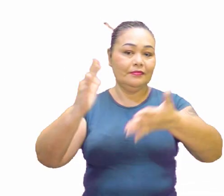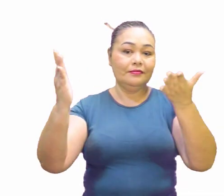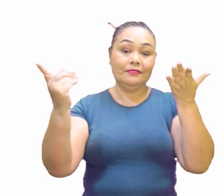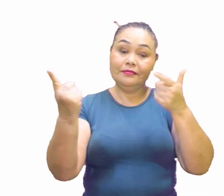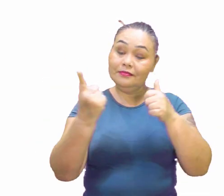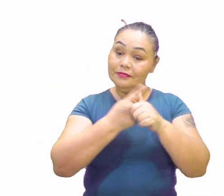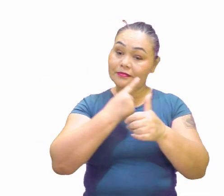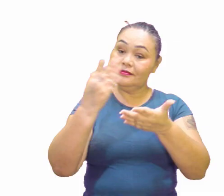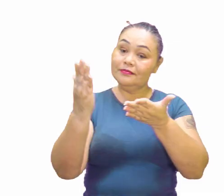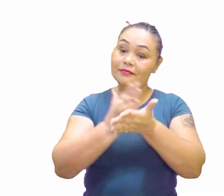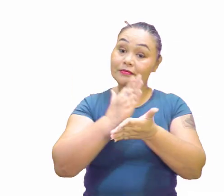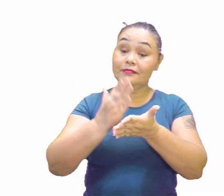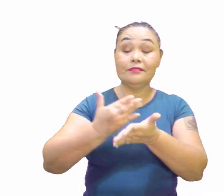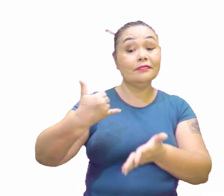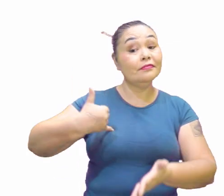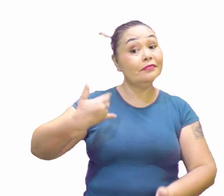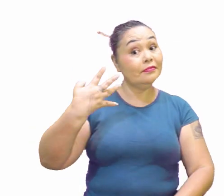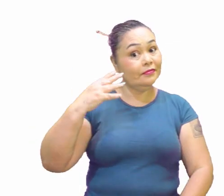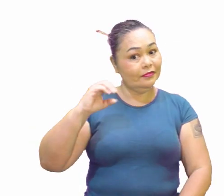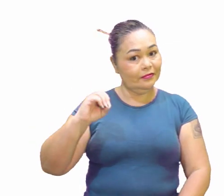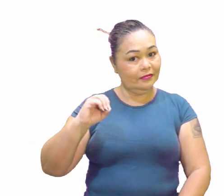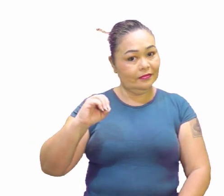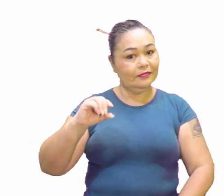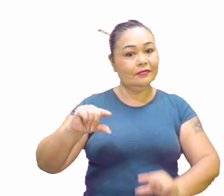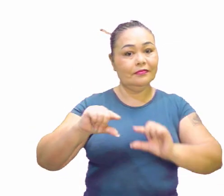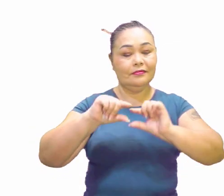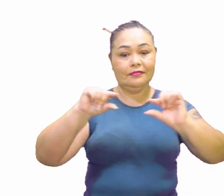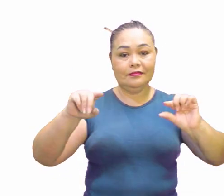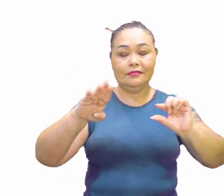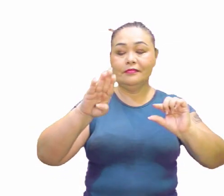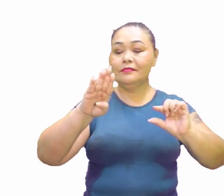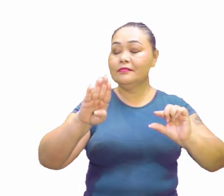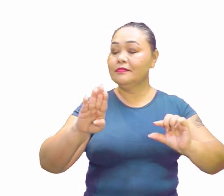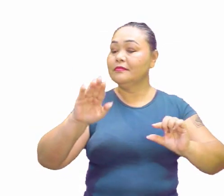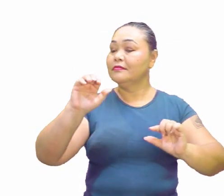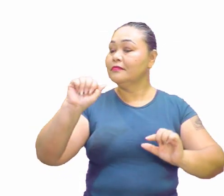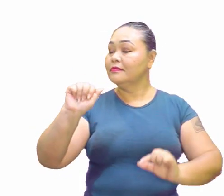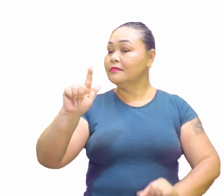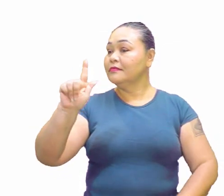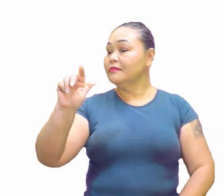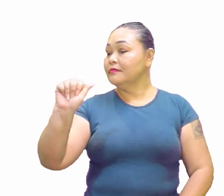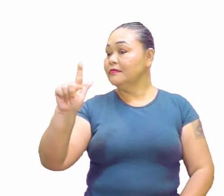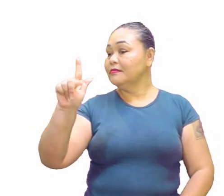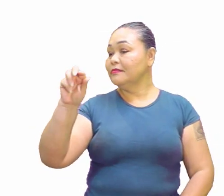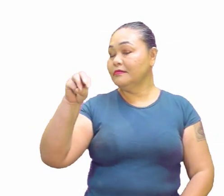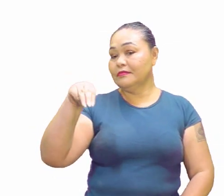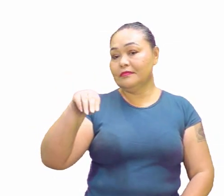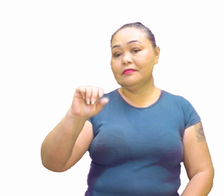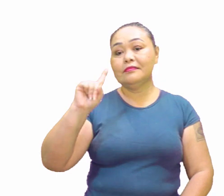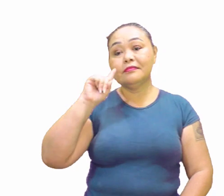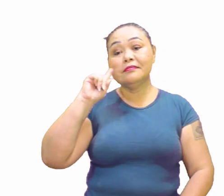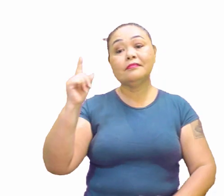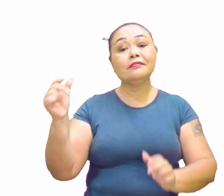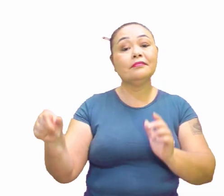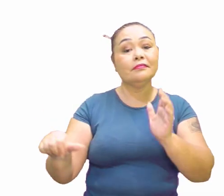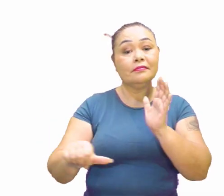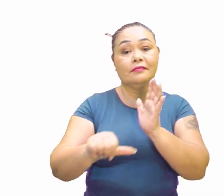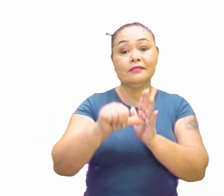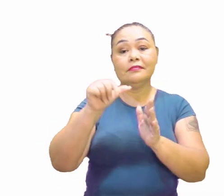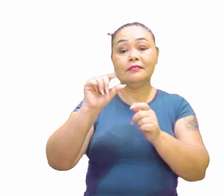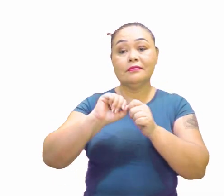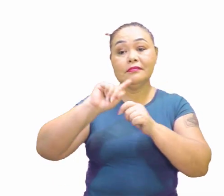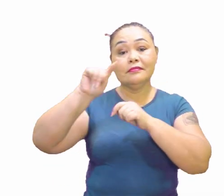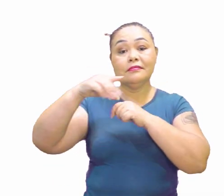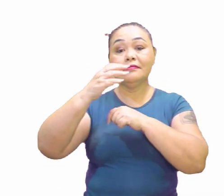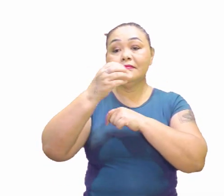o seu primeiro livro aos 40 anos, intitulado Bagagem, em 1976. Essa primeira publicação foi